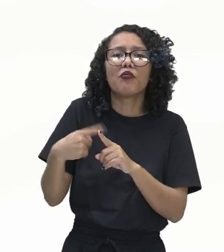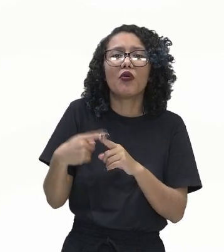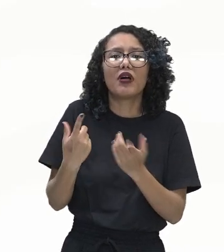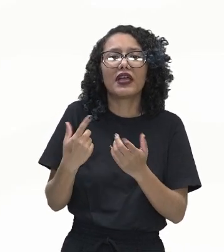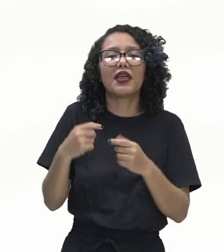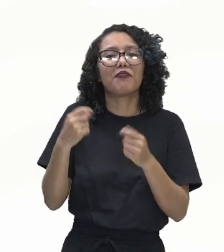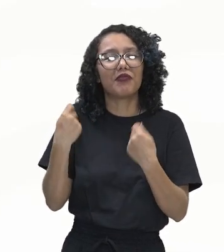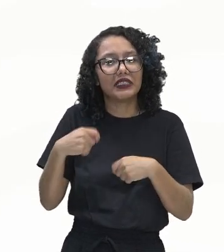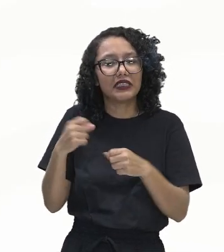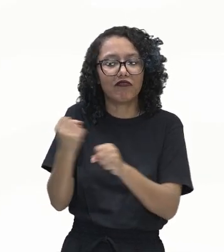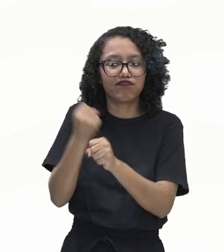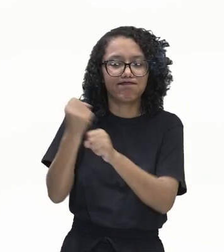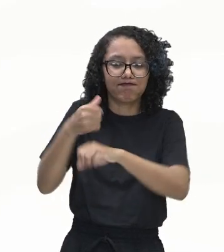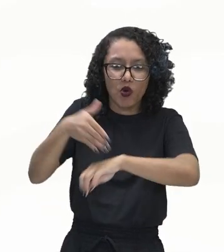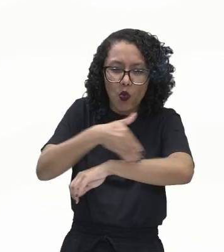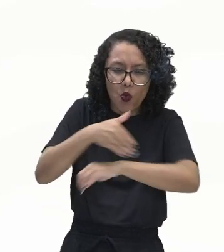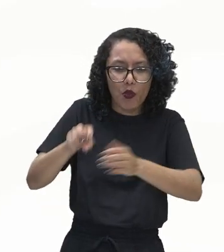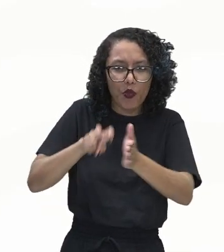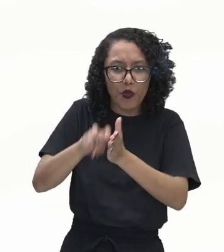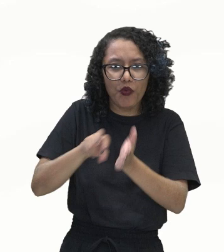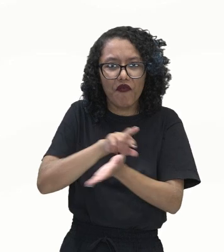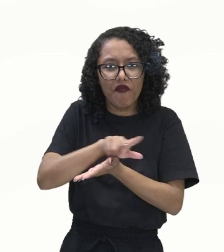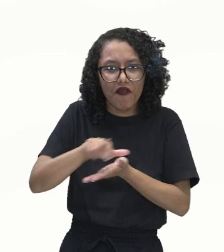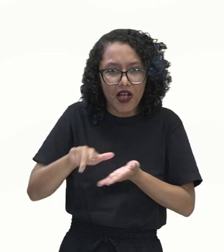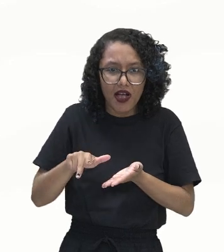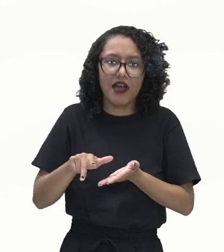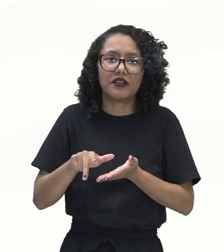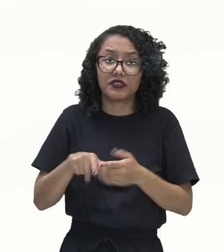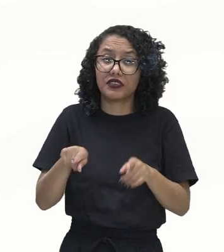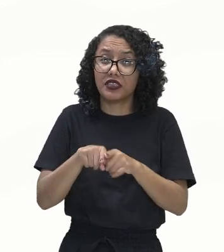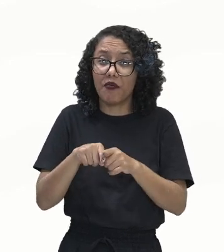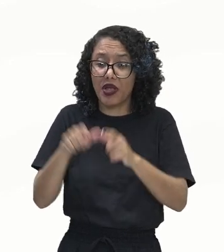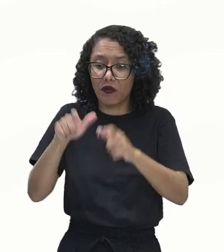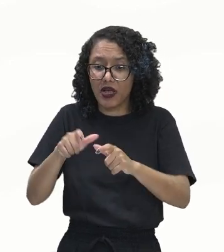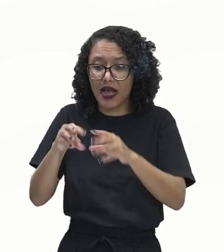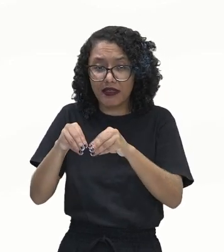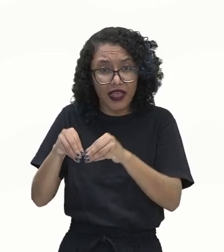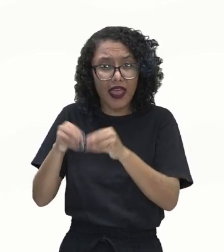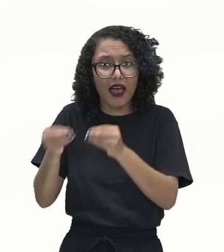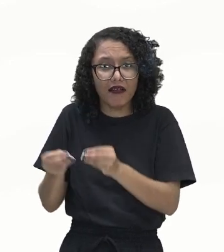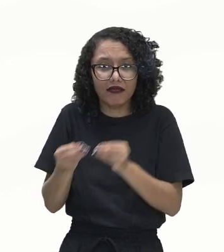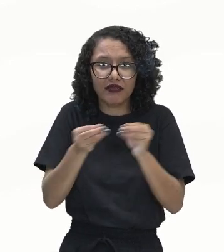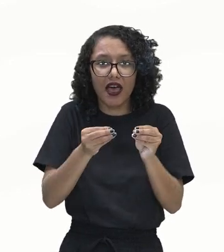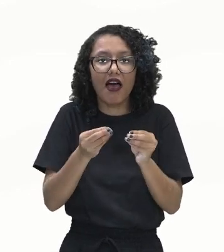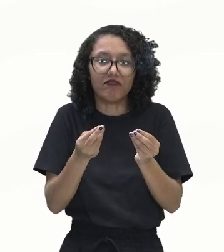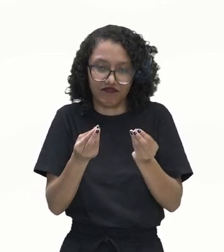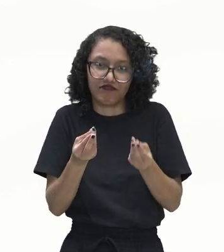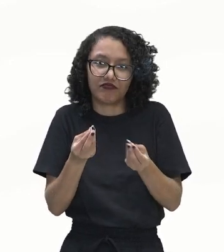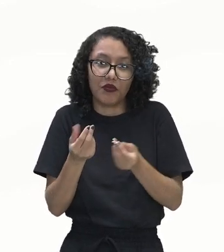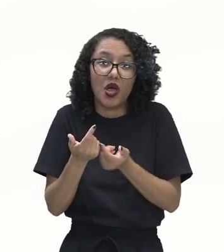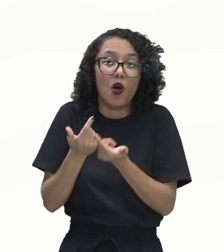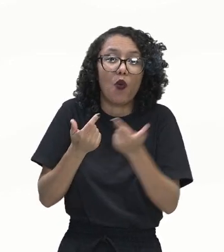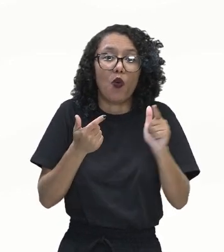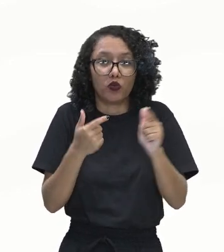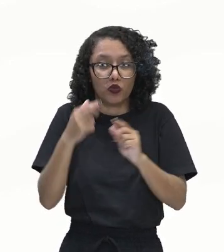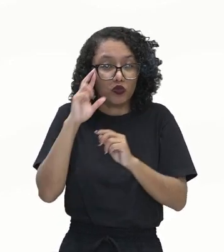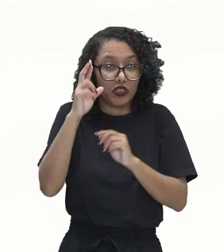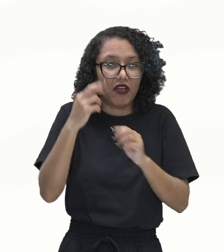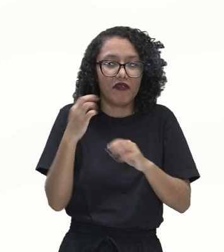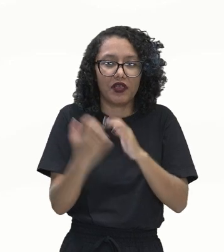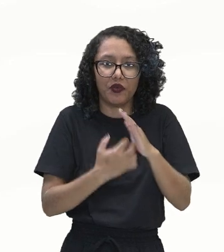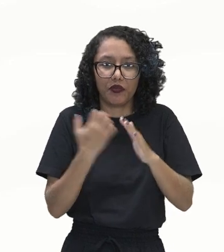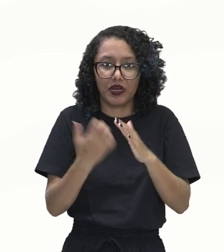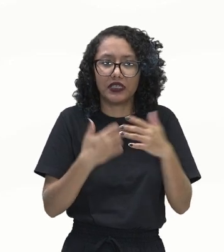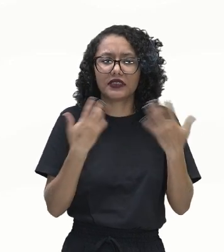de terras a empresas estrangeiras. Então, eles se rebelaram sob a liderança messiânica de